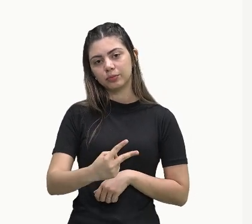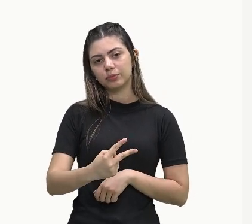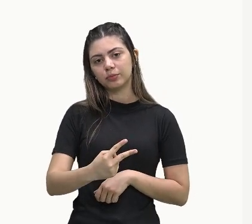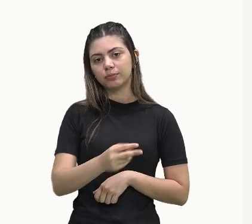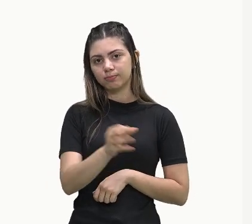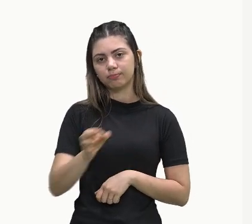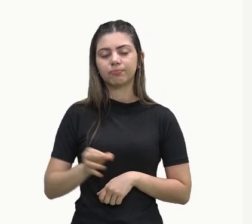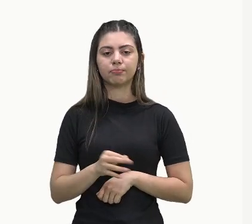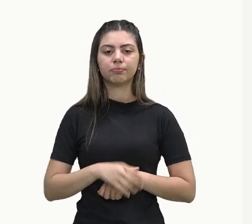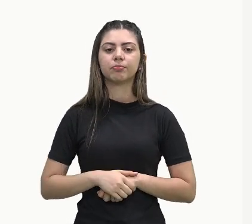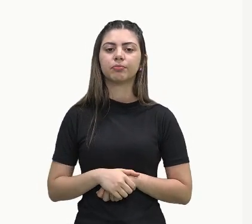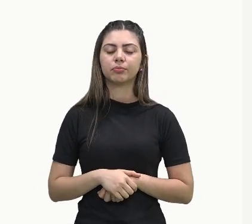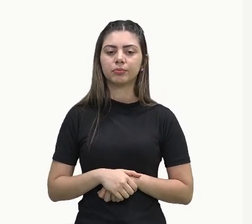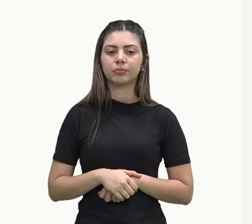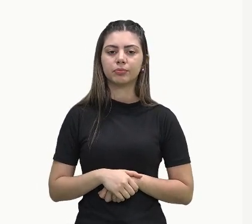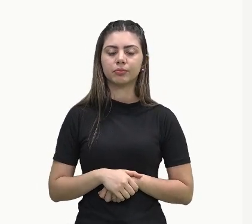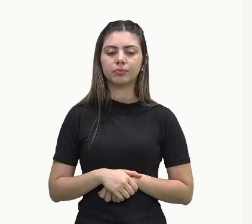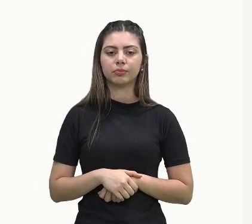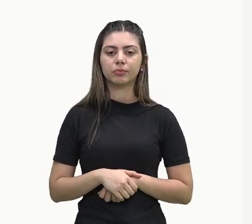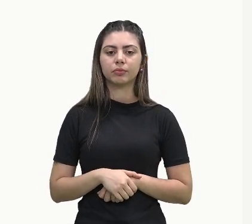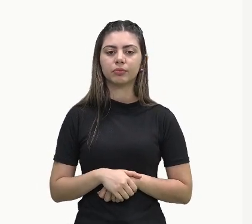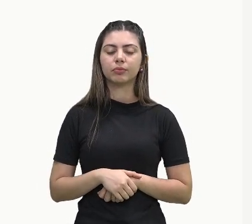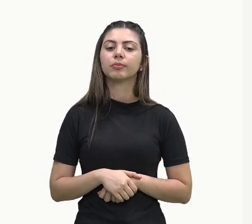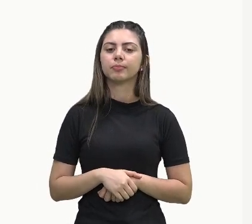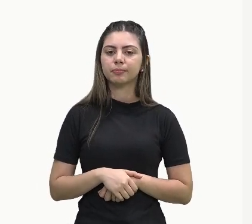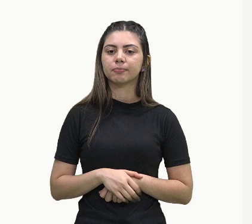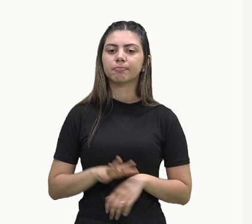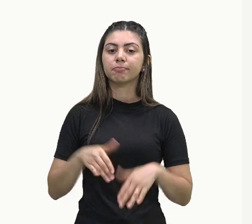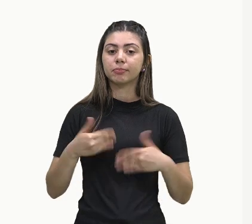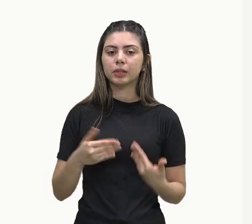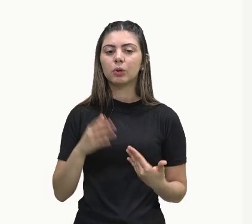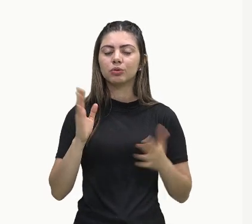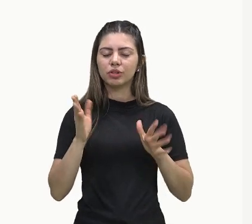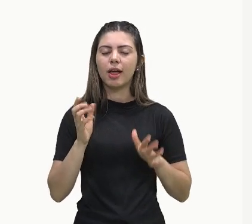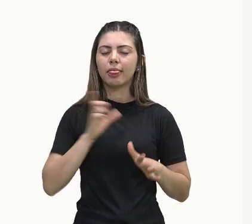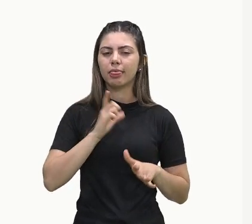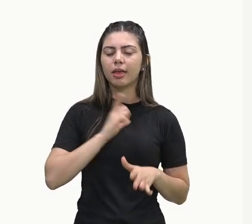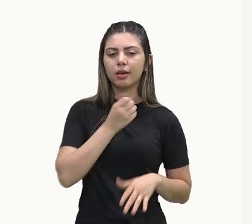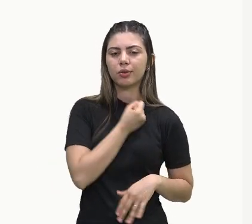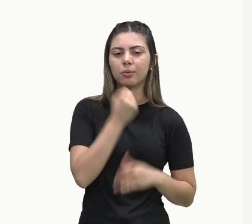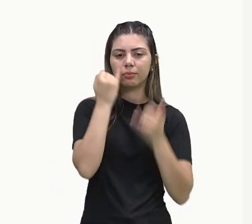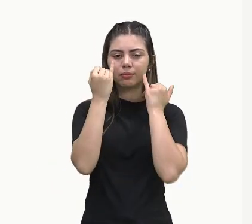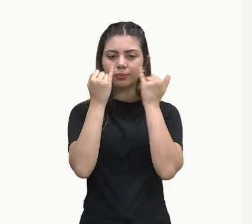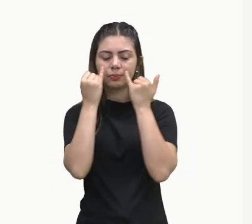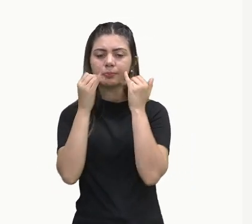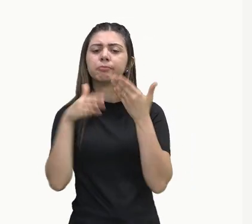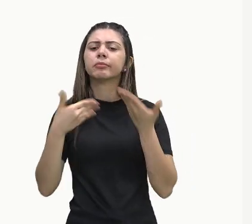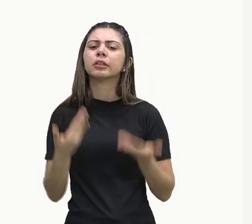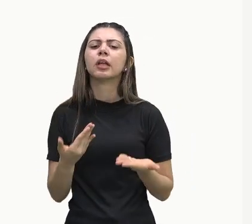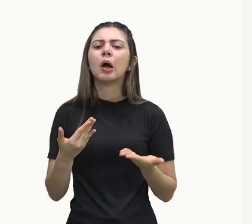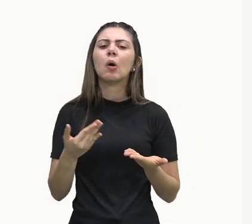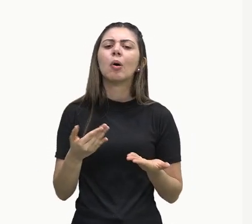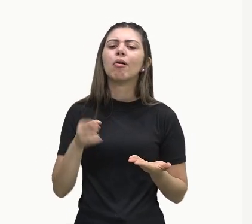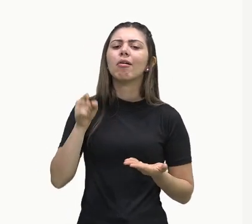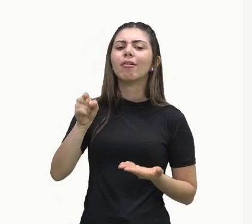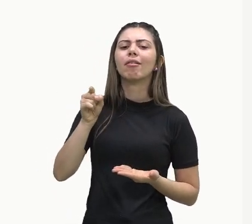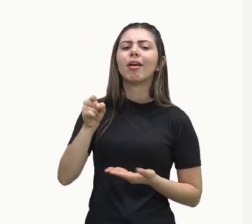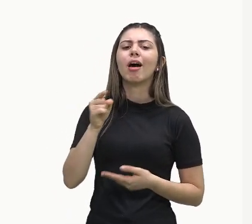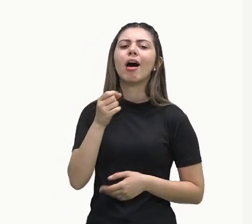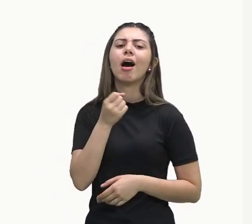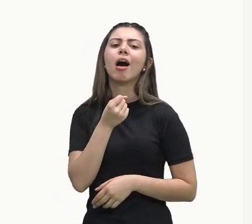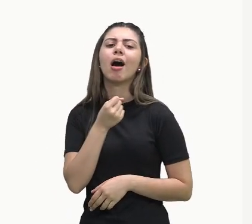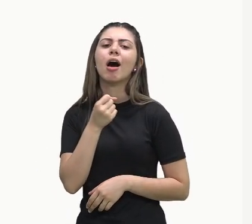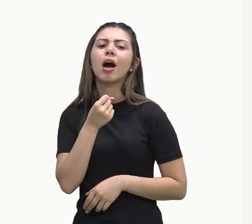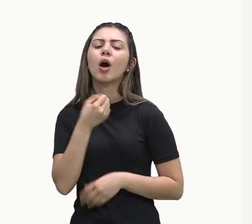certo então tá de acordo com as informações quem é o